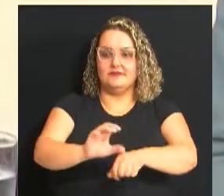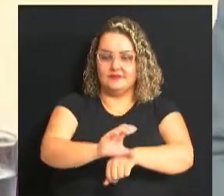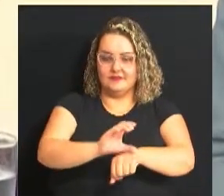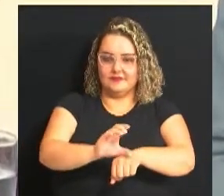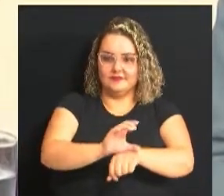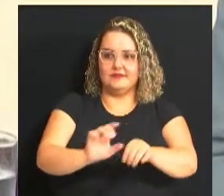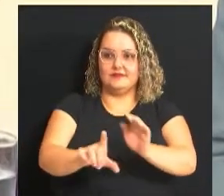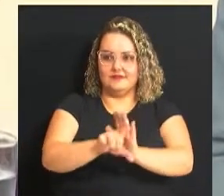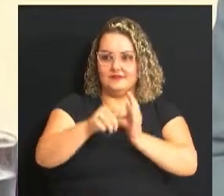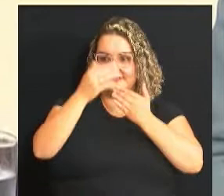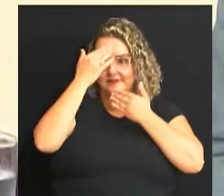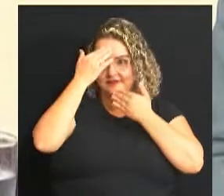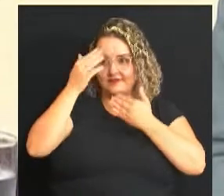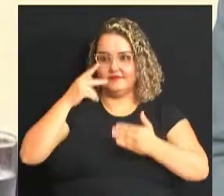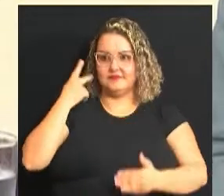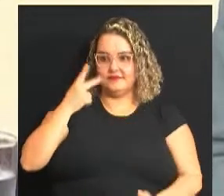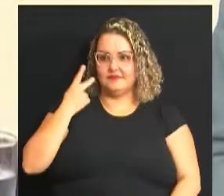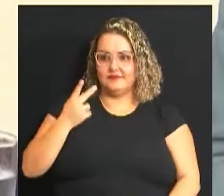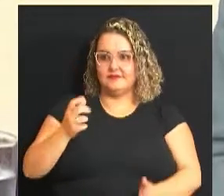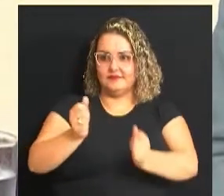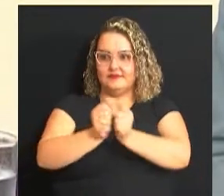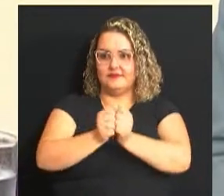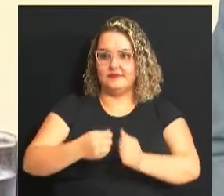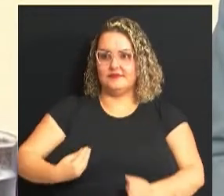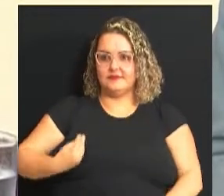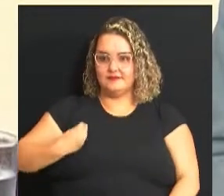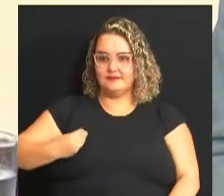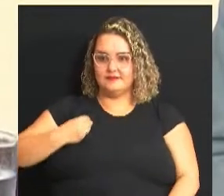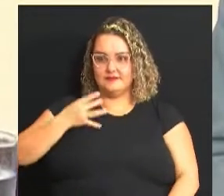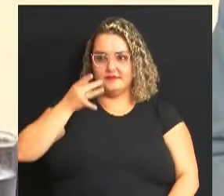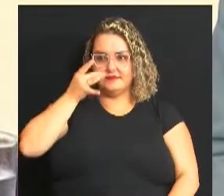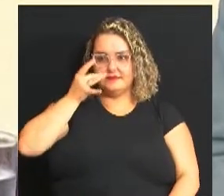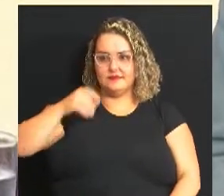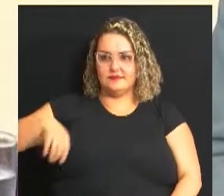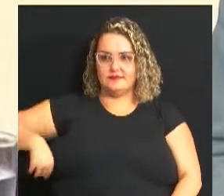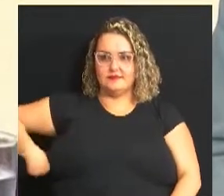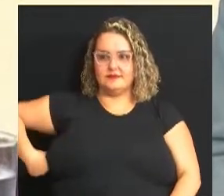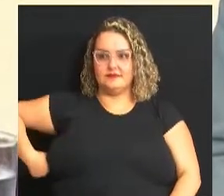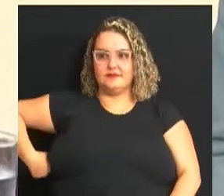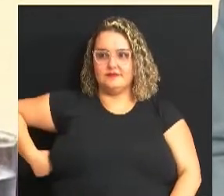Legalidade. Obrigado, vereadora, está conosco aqui. Não, não, pode.